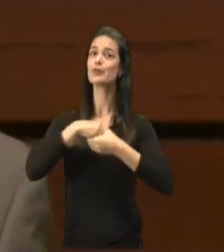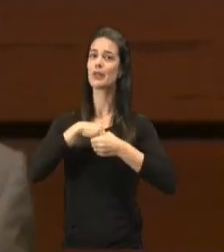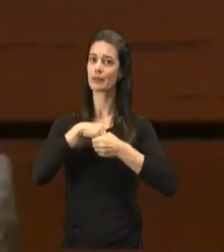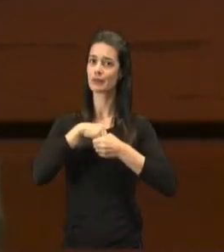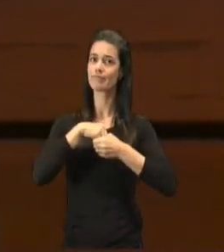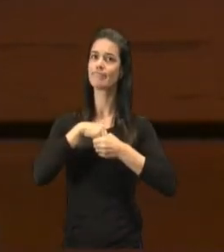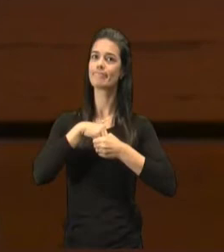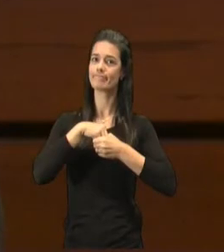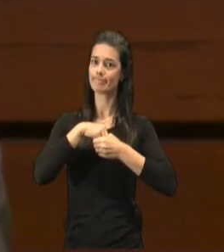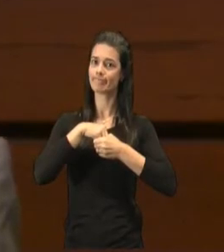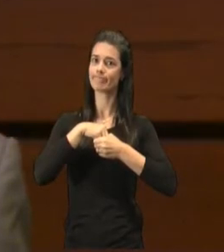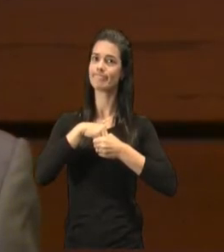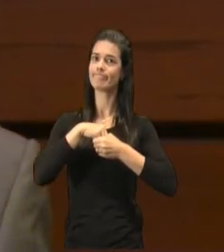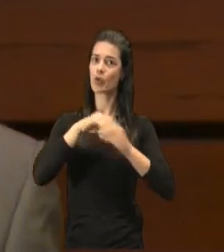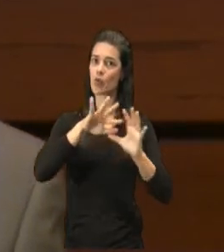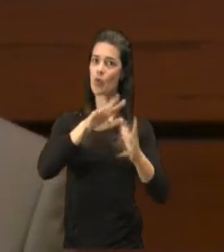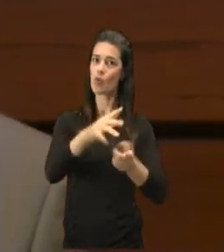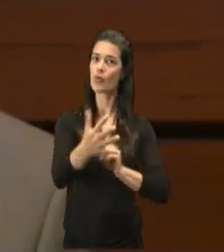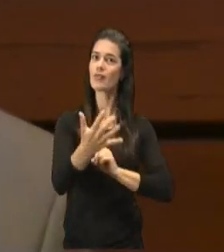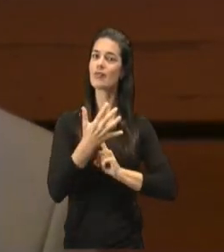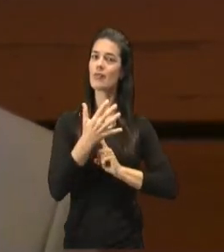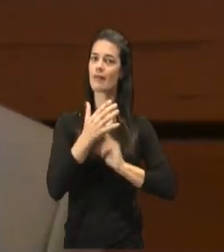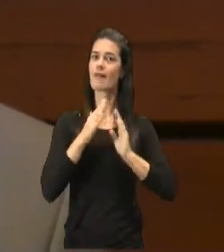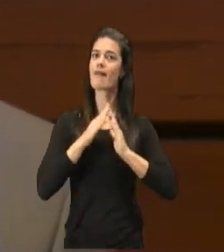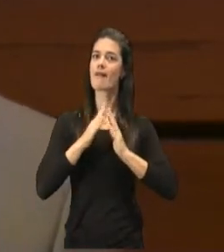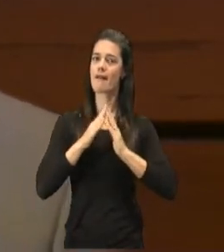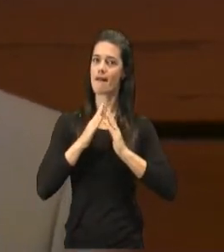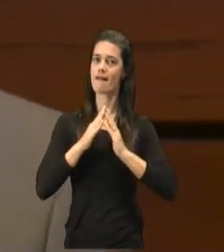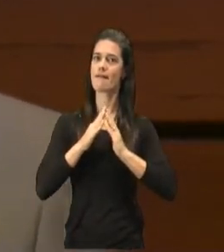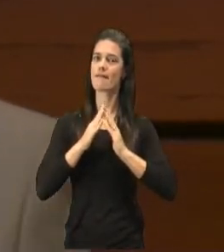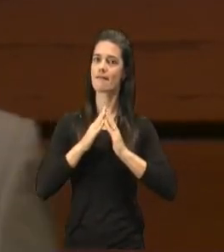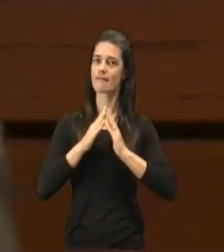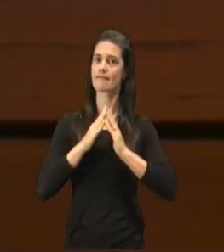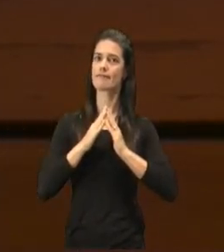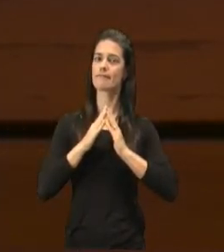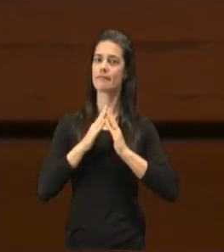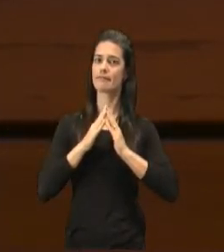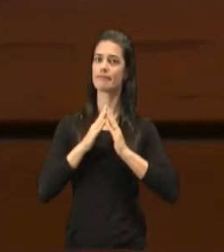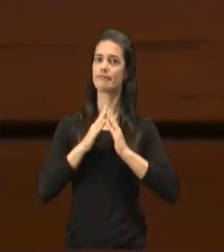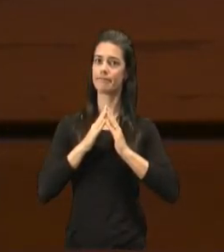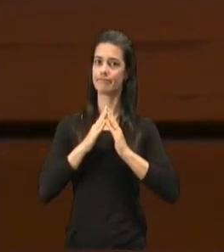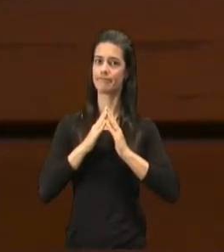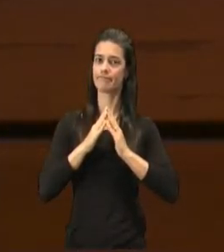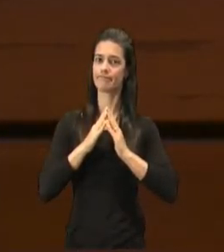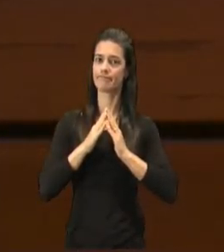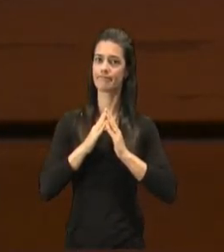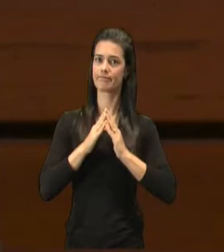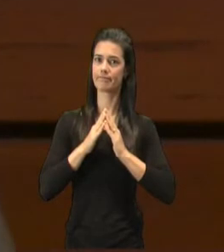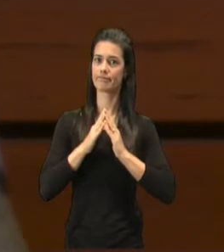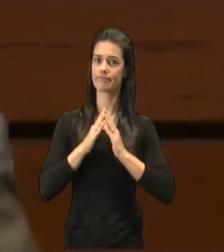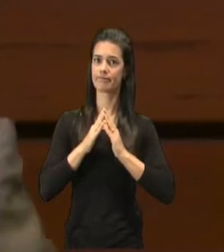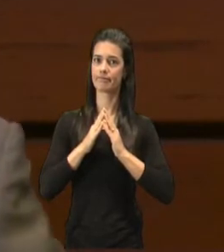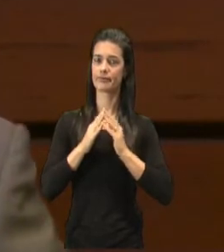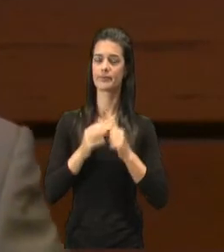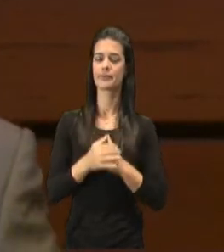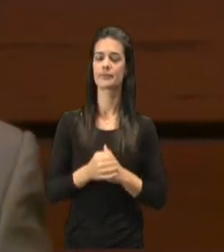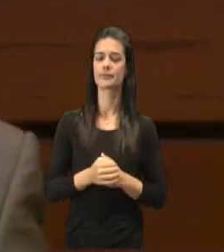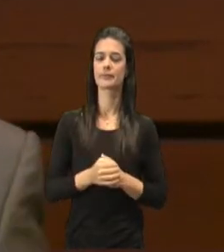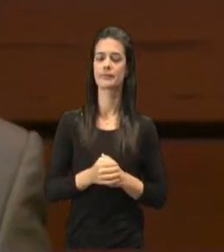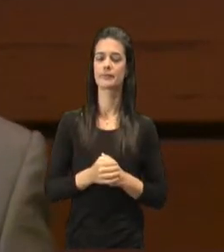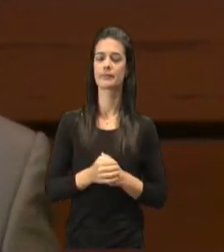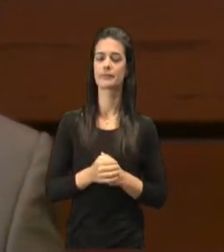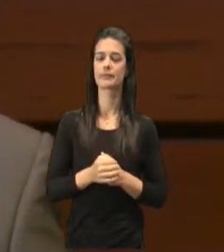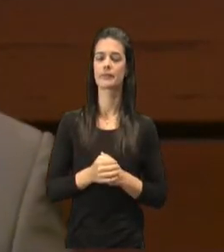pela influência do mundo. Não vivemos hoje uma fronteira entre os países,